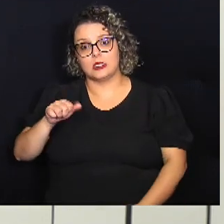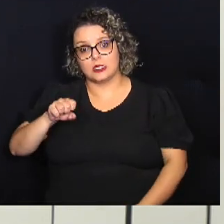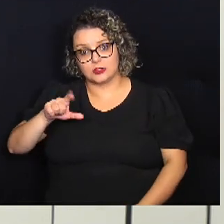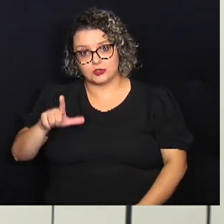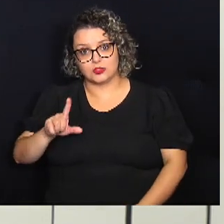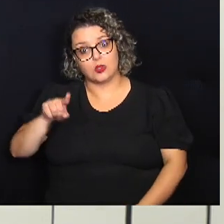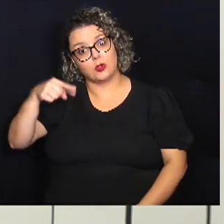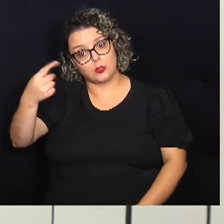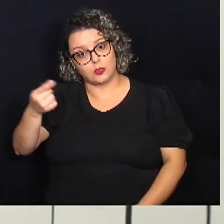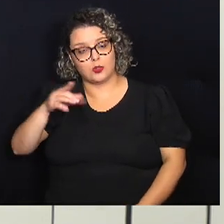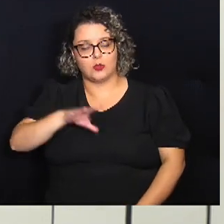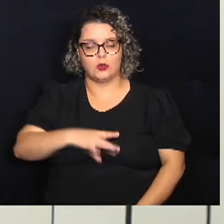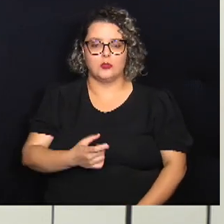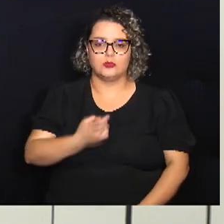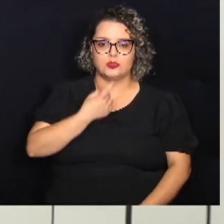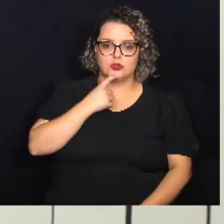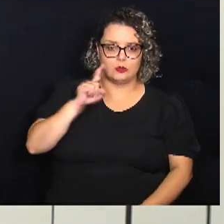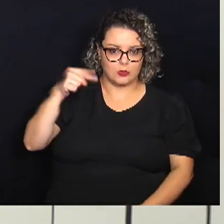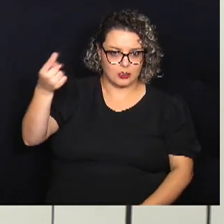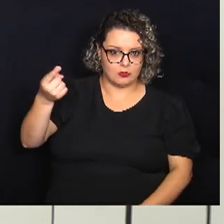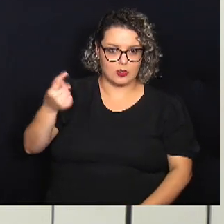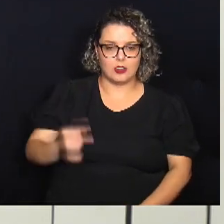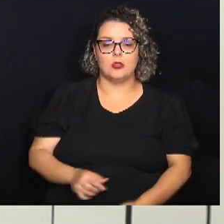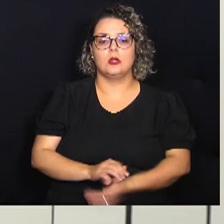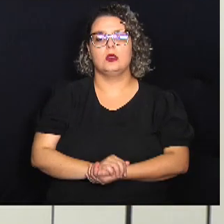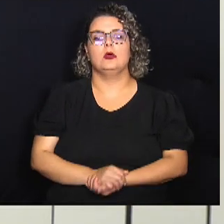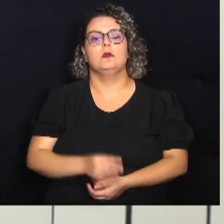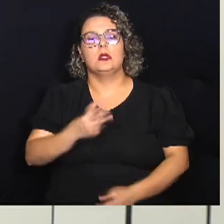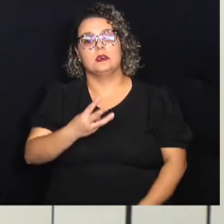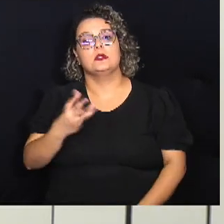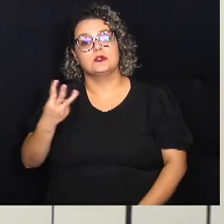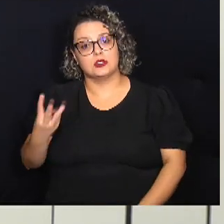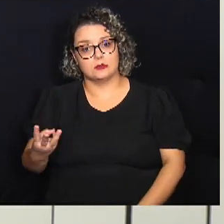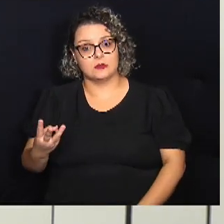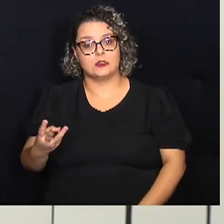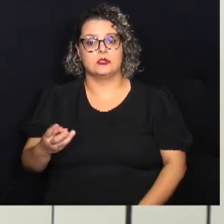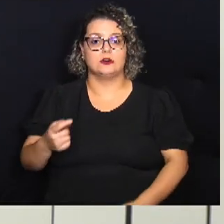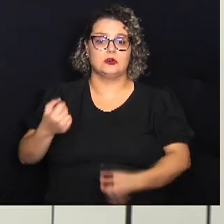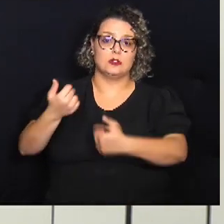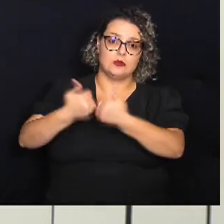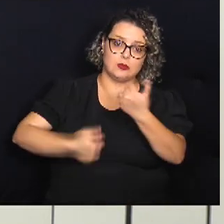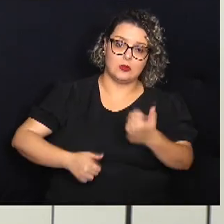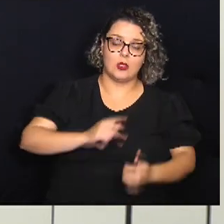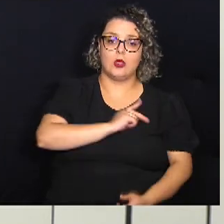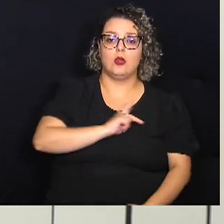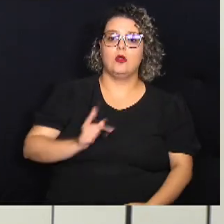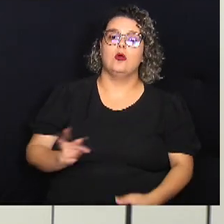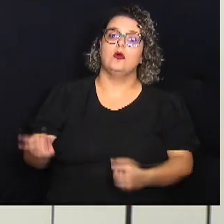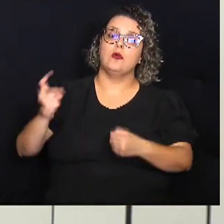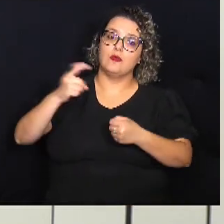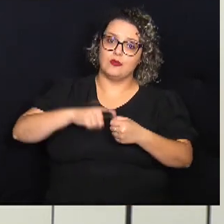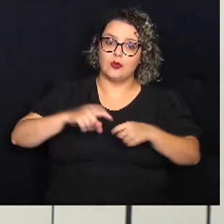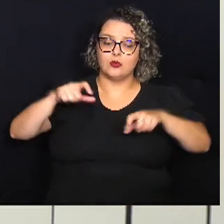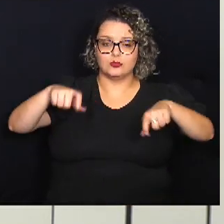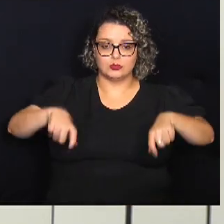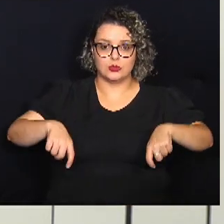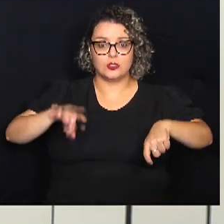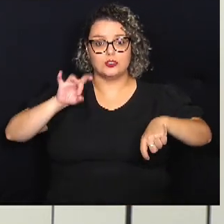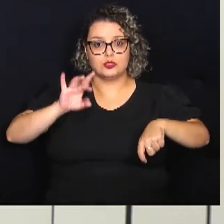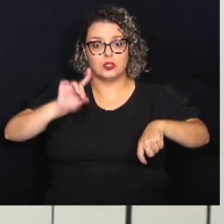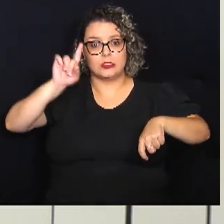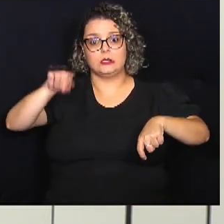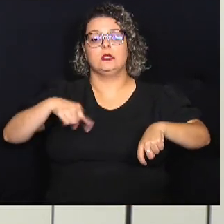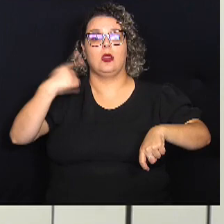casa às 9h30 da noite pela 33ª rodada. Já a Ponte Preta retorna aos gramados somente na